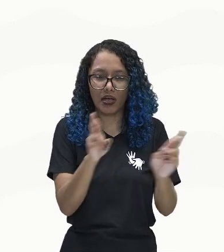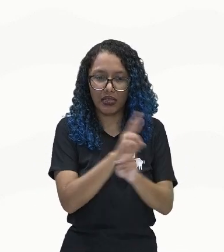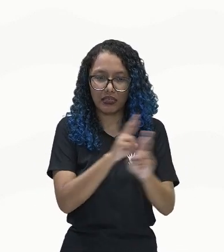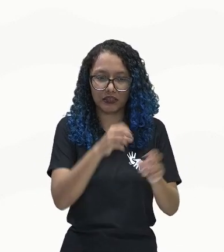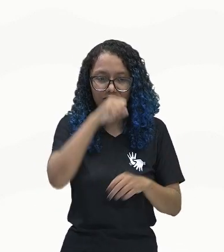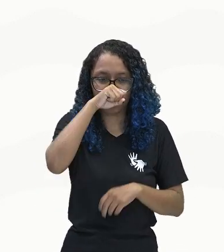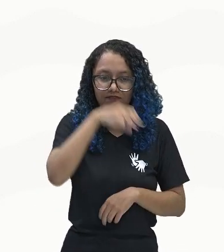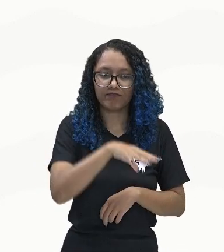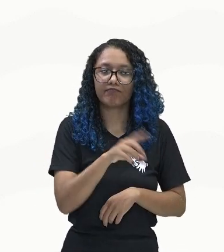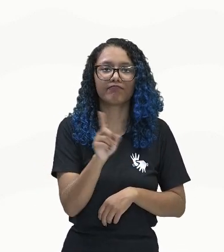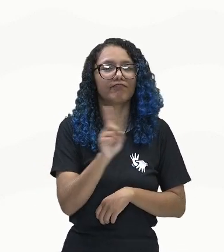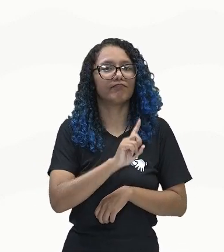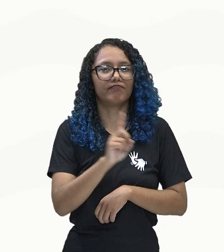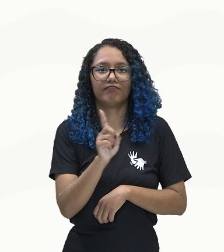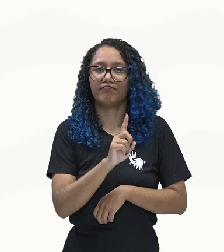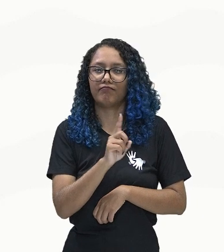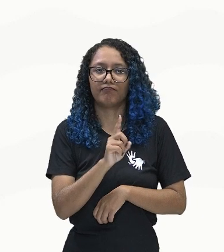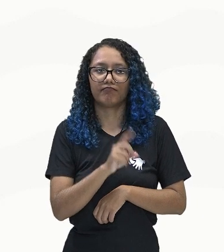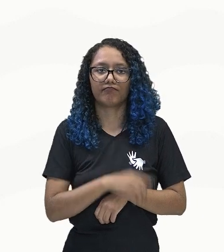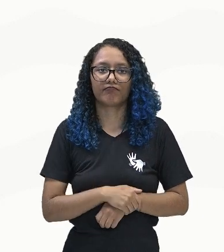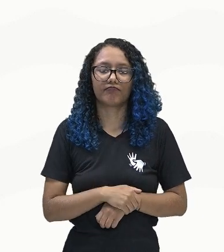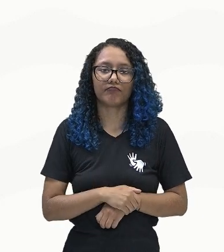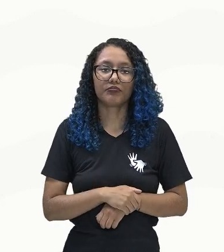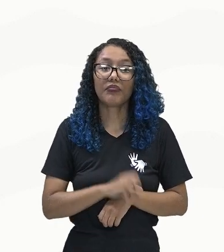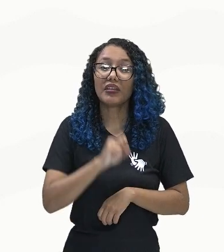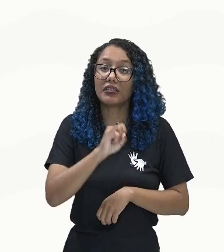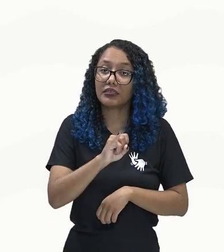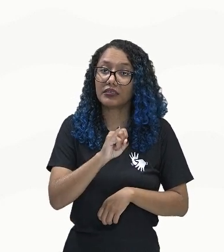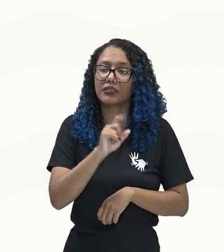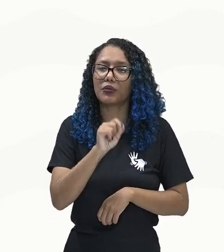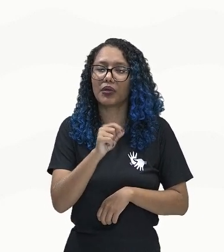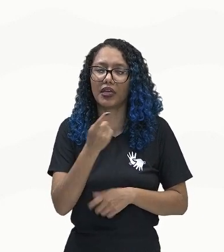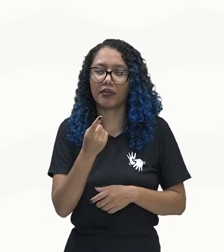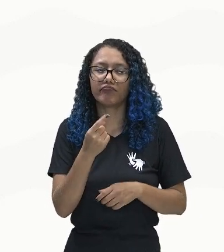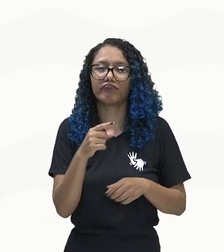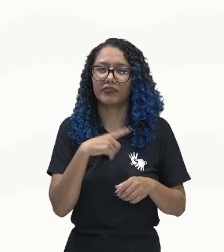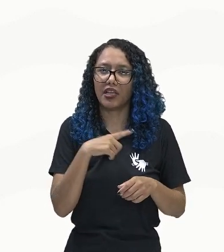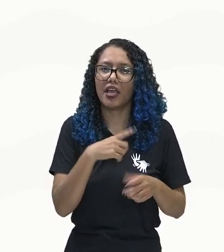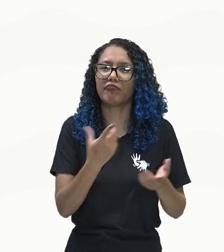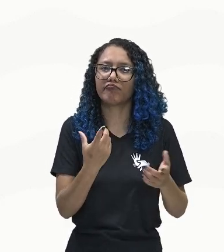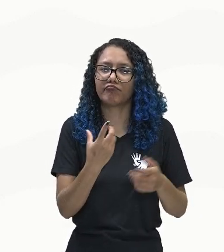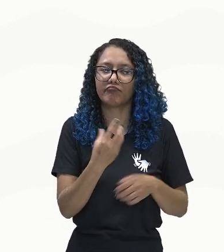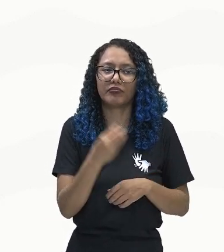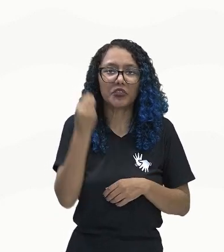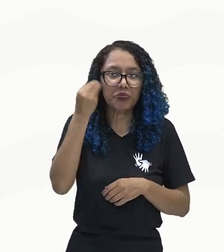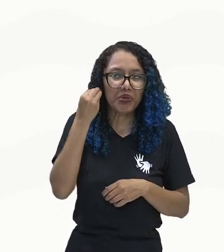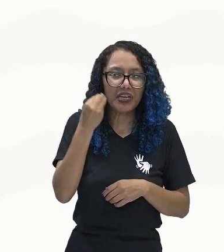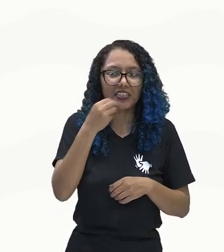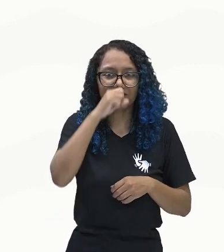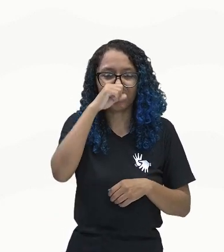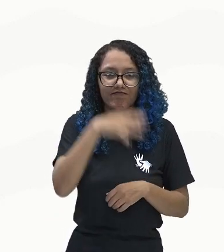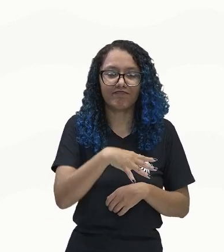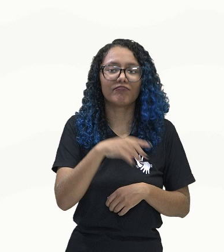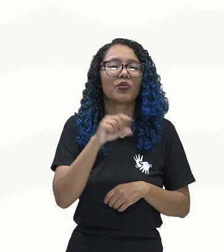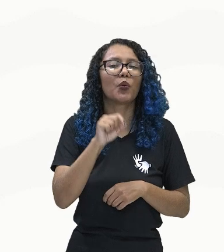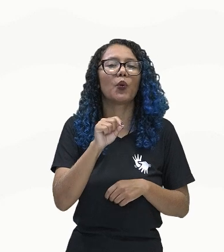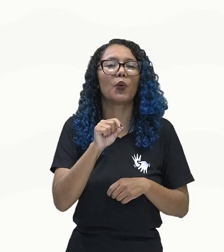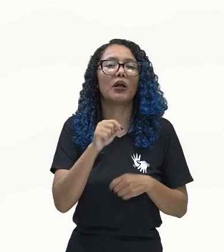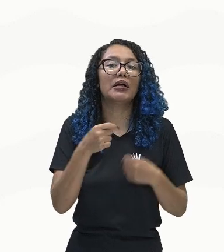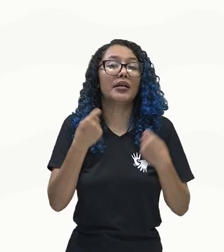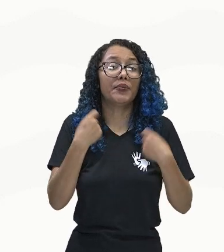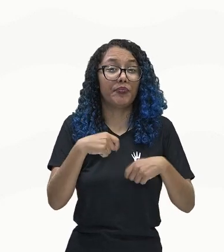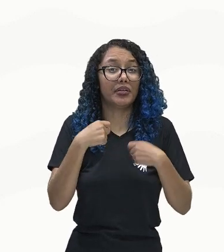abuso. Tá? Então, quando você passa por uma situação de abuso, a primeira coisa que você precisa fazer é desenvolver